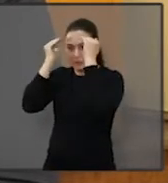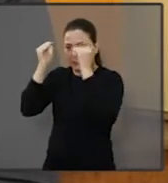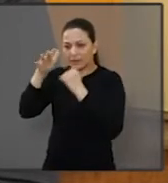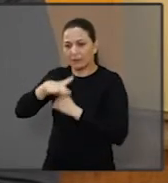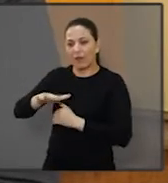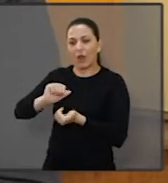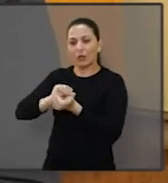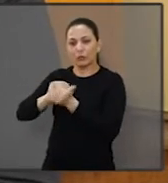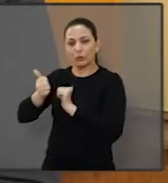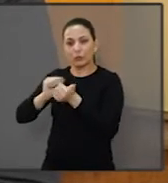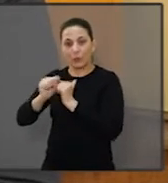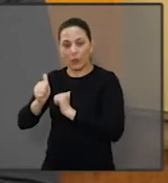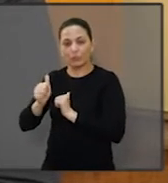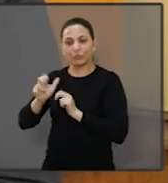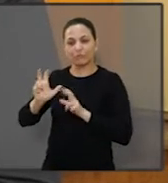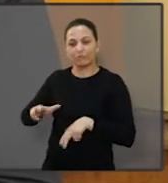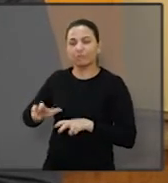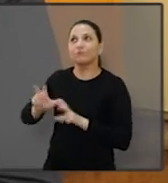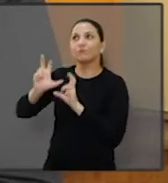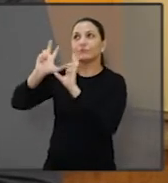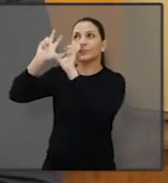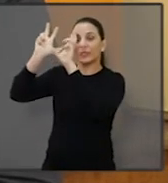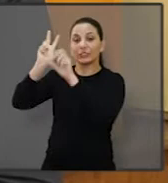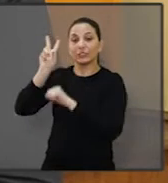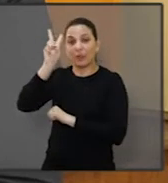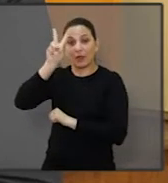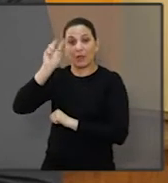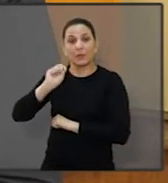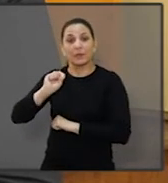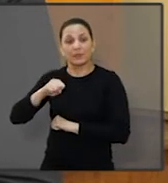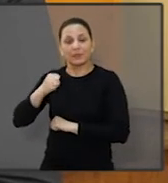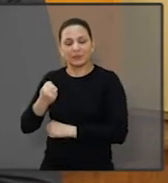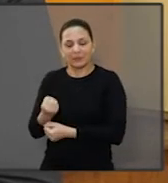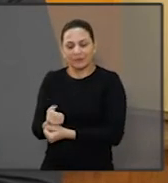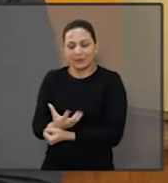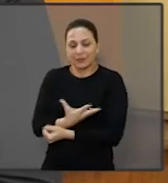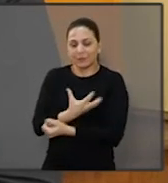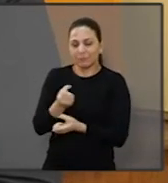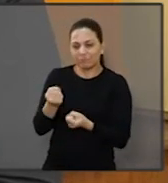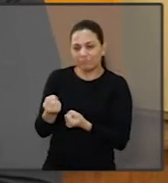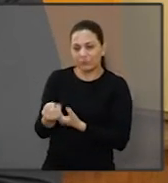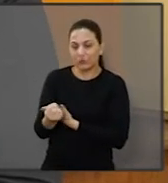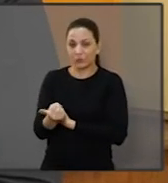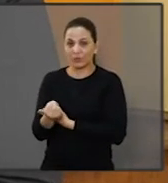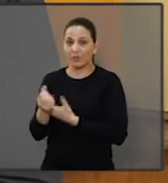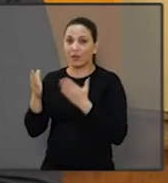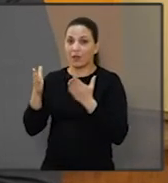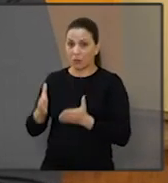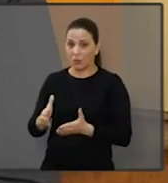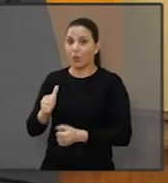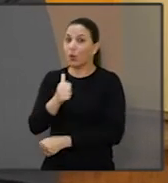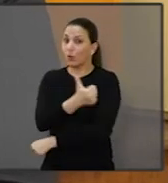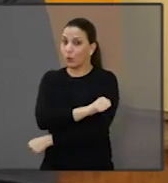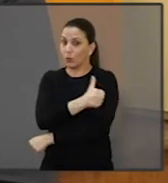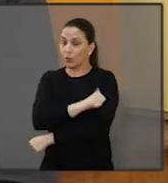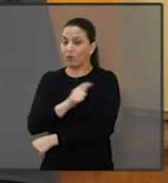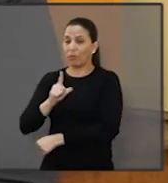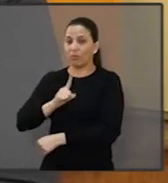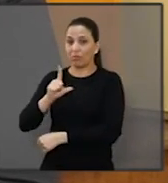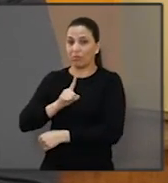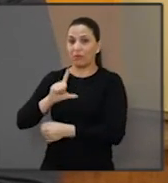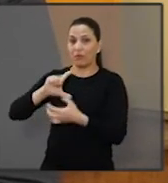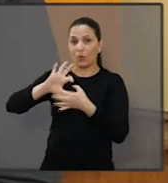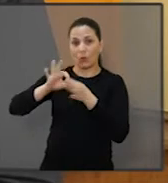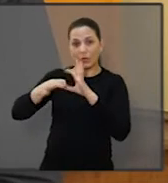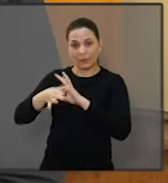muito respeitados no basquete, né? Então, a gente, assim, lembra, assim, e se emociona, né? Agora, nas Olimpíadas do Rio de